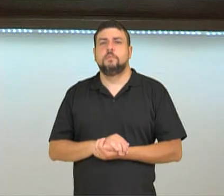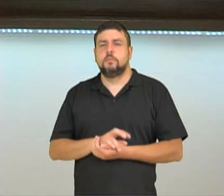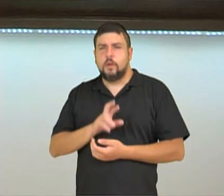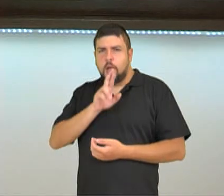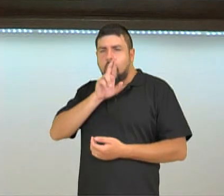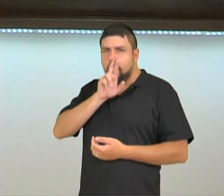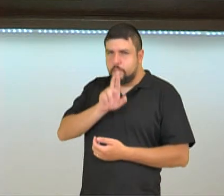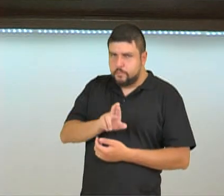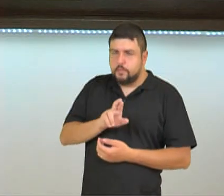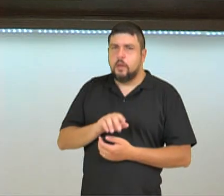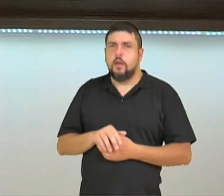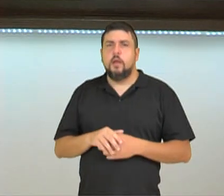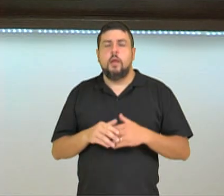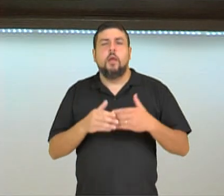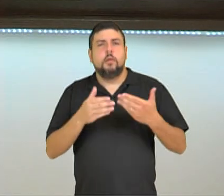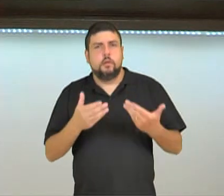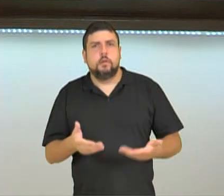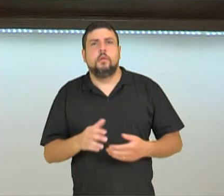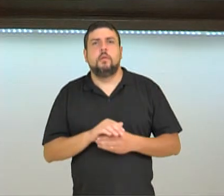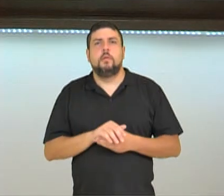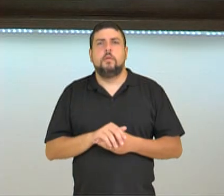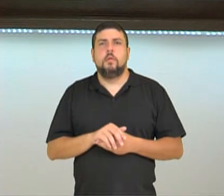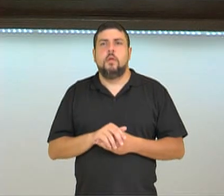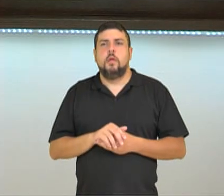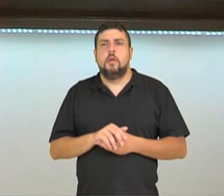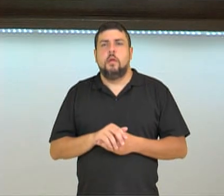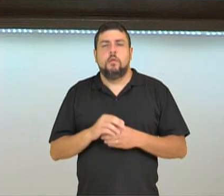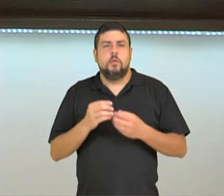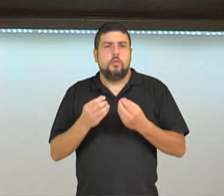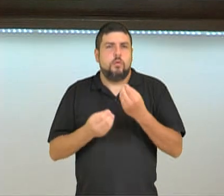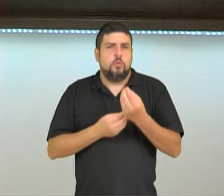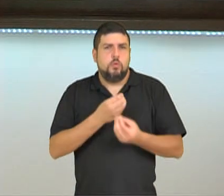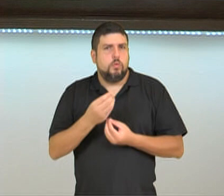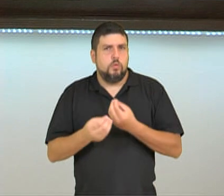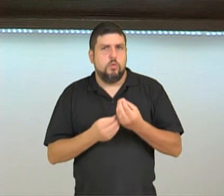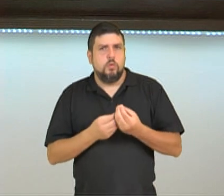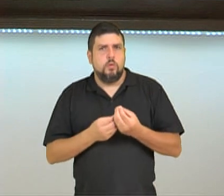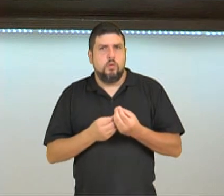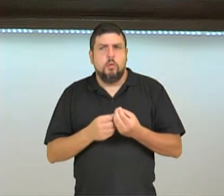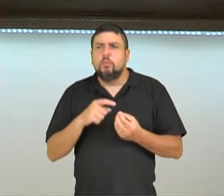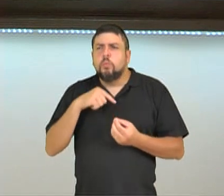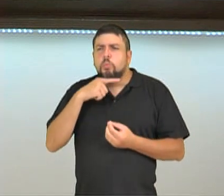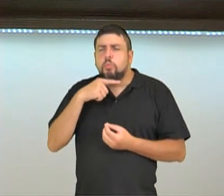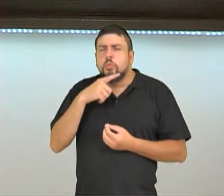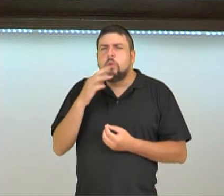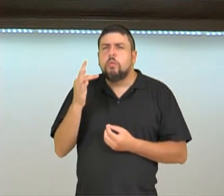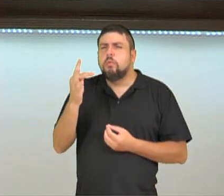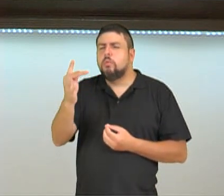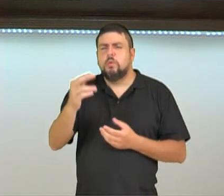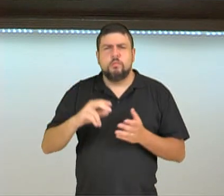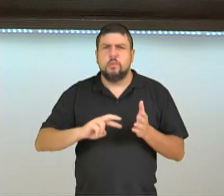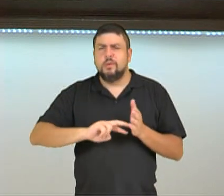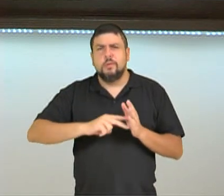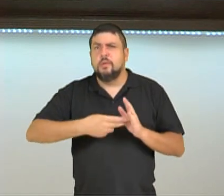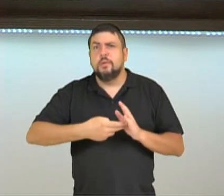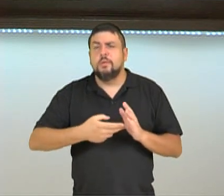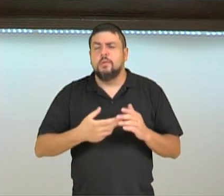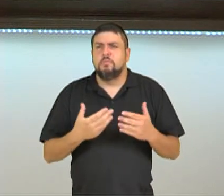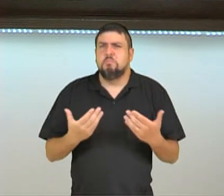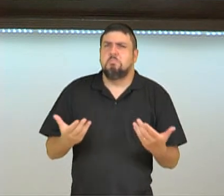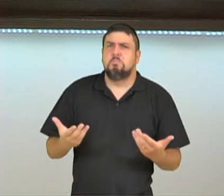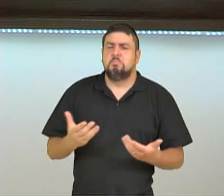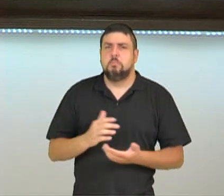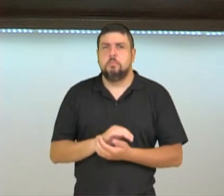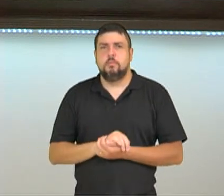Respondeu a questão aí dessa linguagem figurada, não dá futuro, o que significa isso, qual é o sentido desse